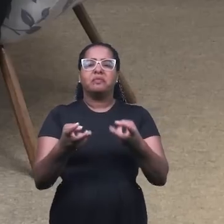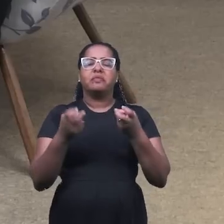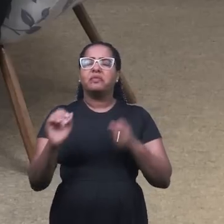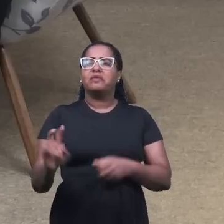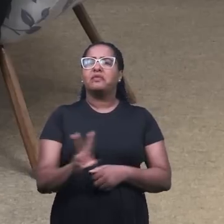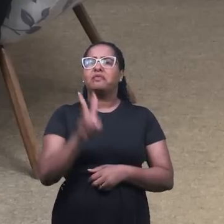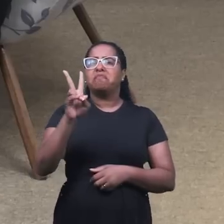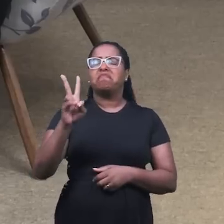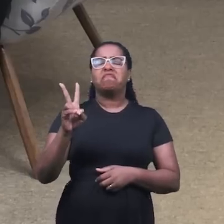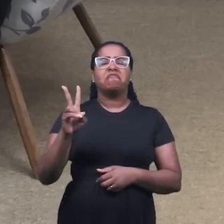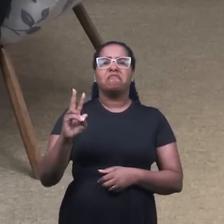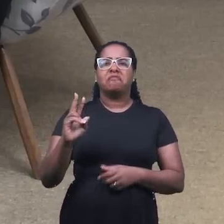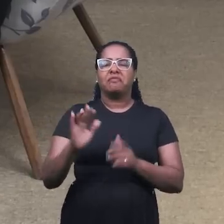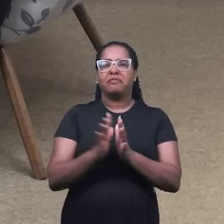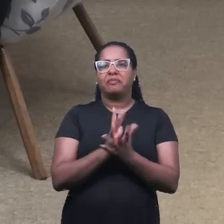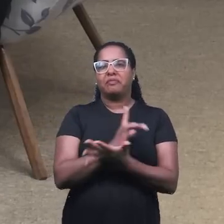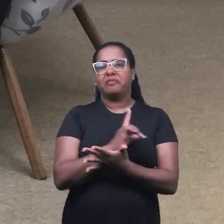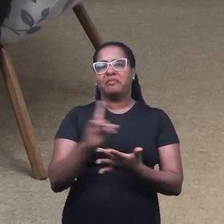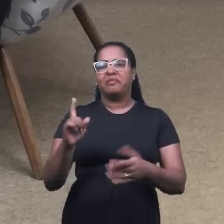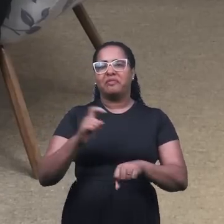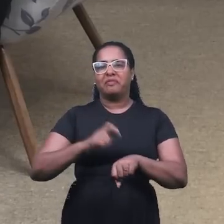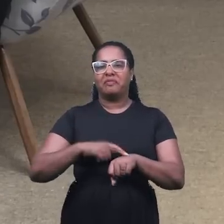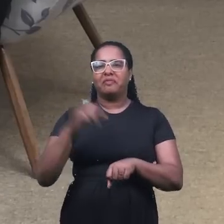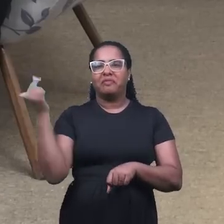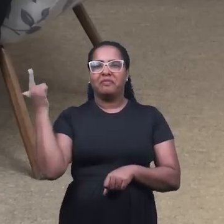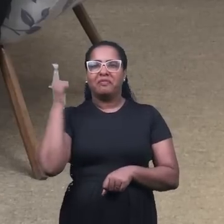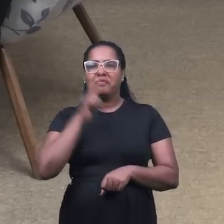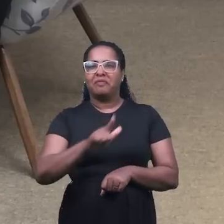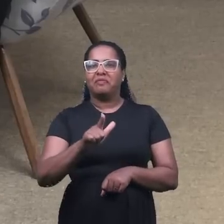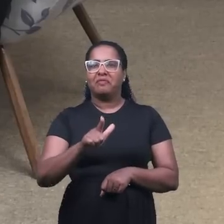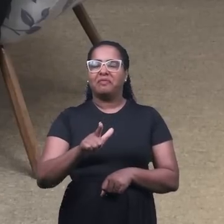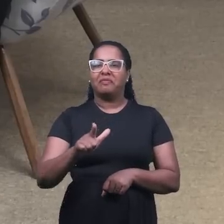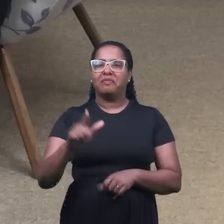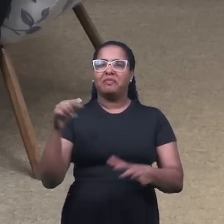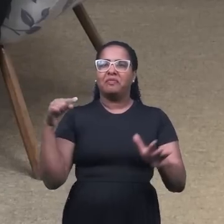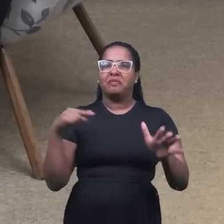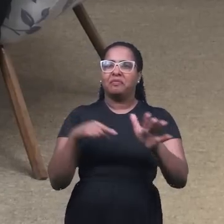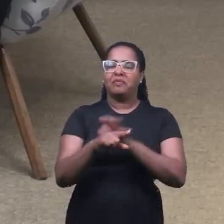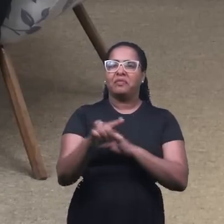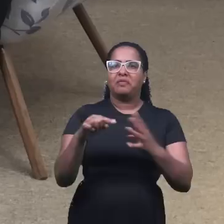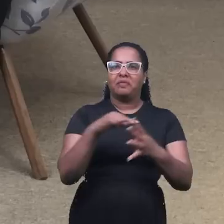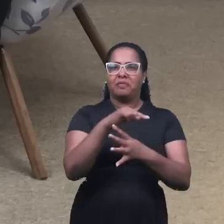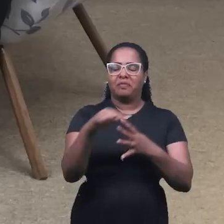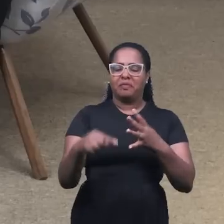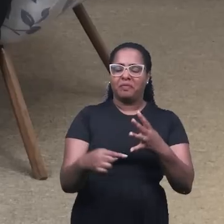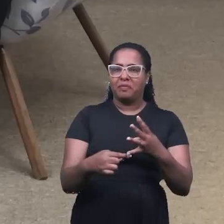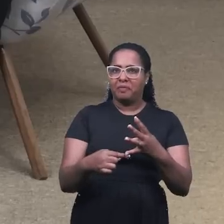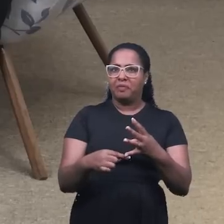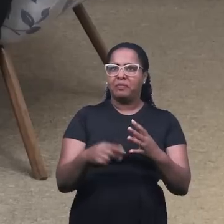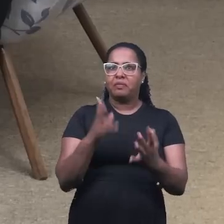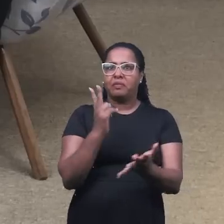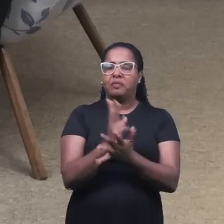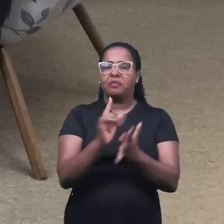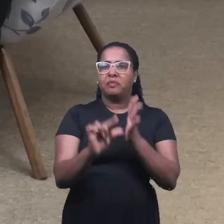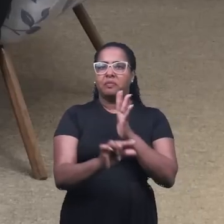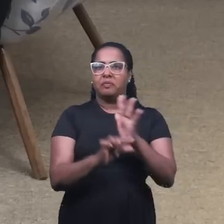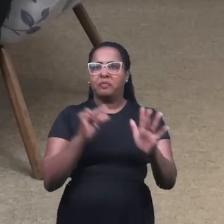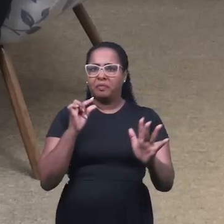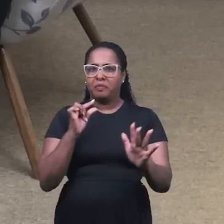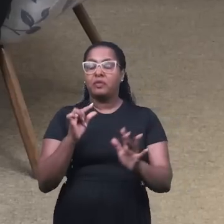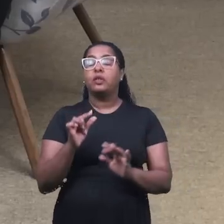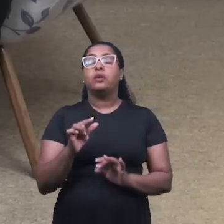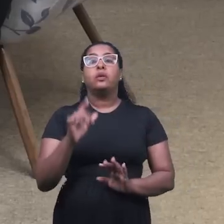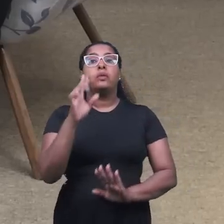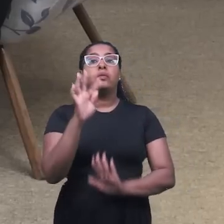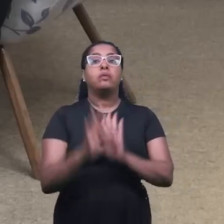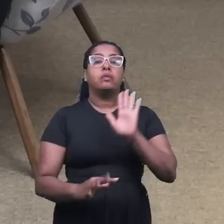riqueza da palavra de Deus quando a gente consegue fazer quatro perguntas do mesmo verso. Quando o